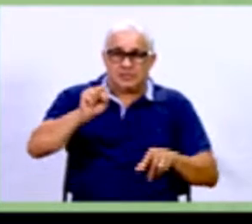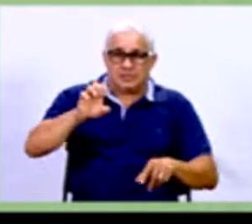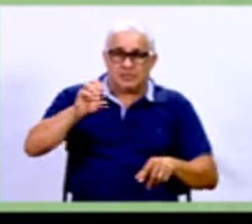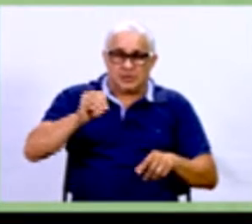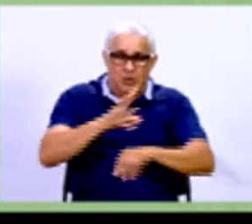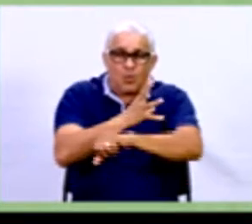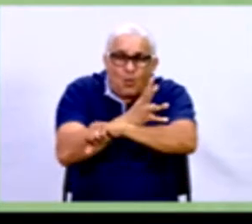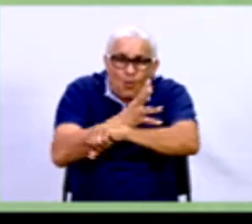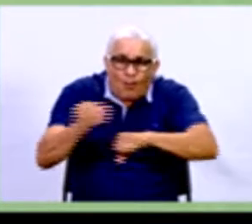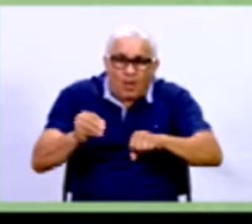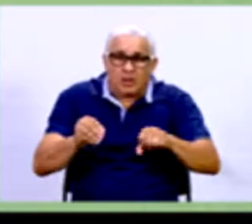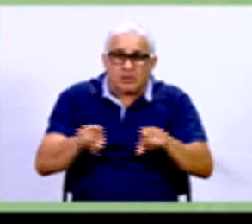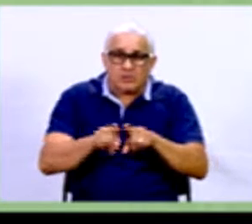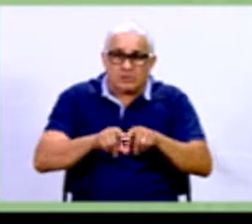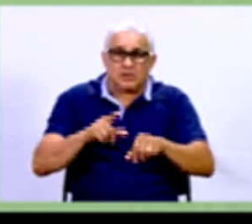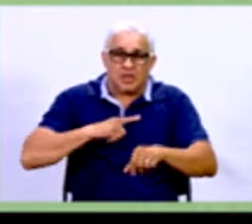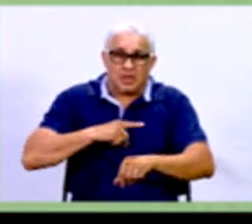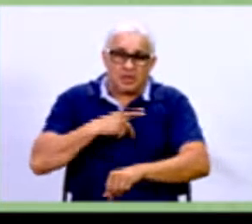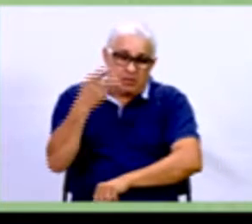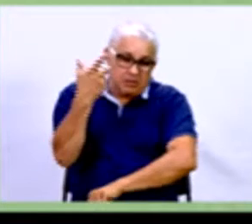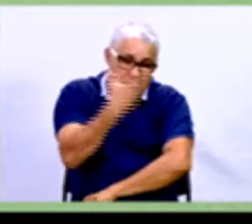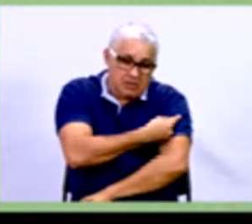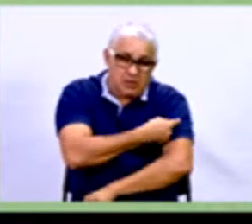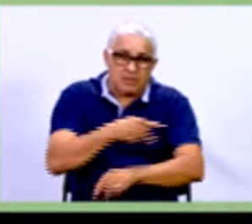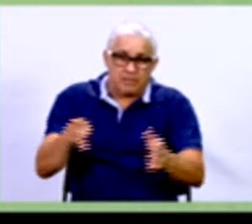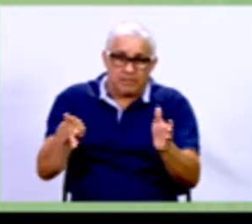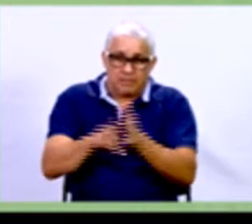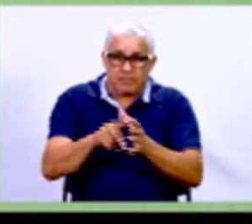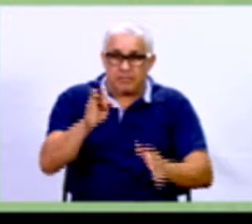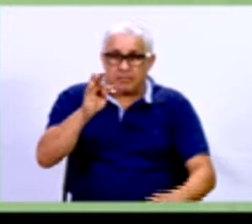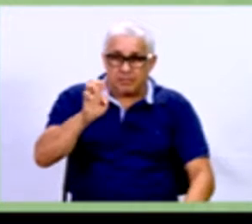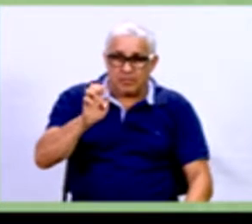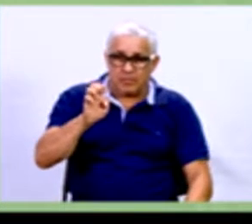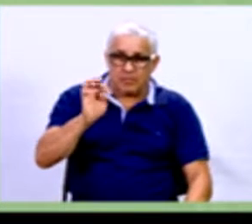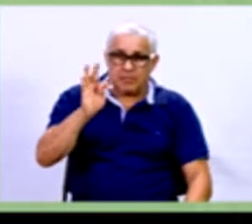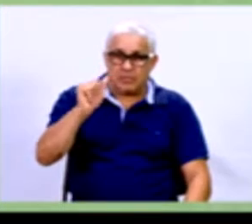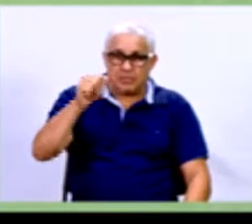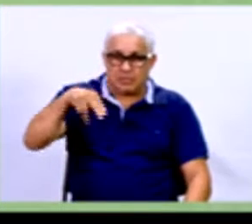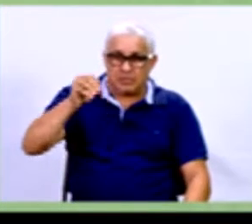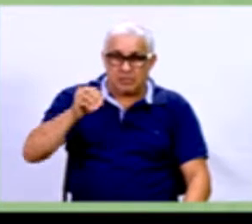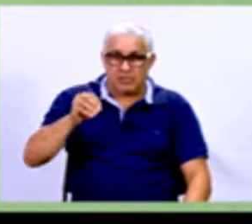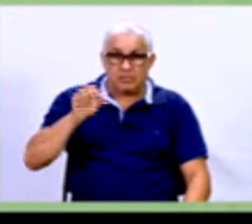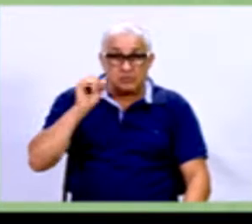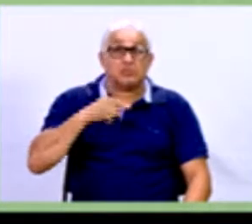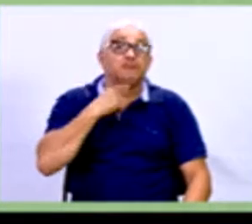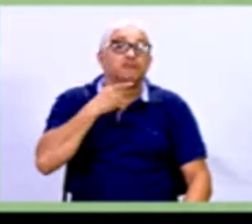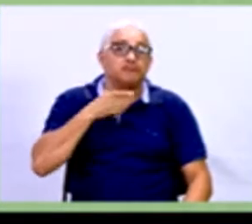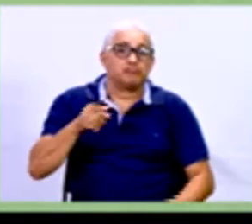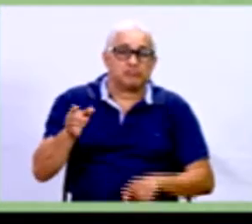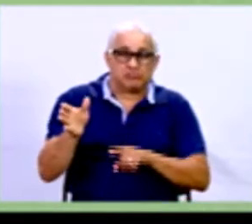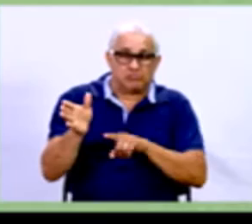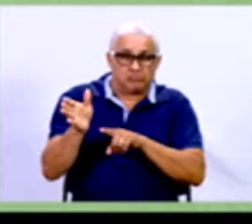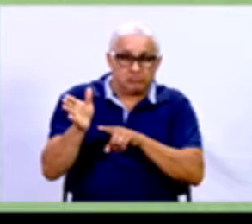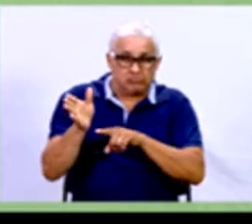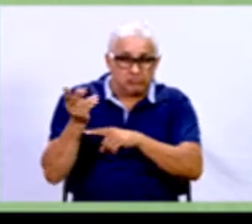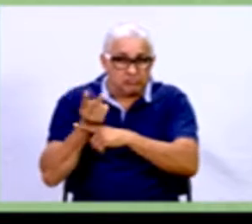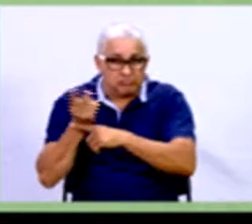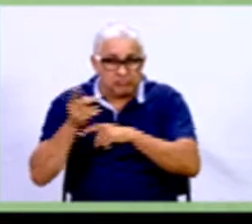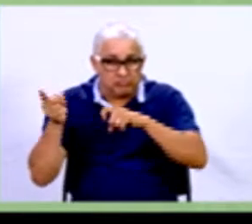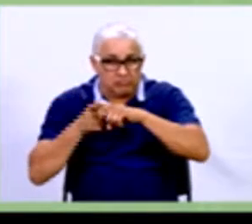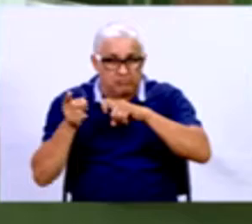se o paciente é vacinado contra o tétano. Em caso de dúvida, procure o médico. Professor